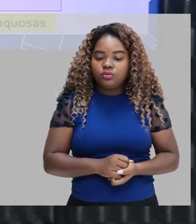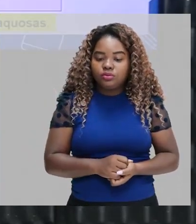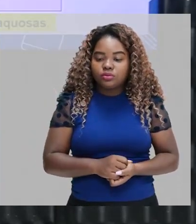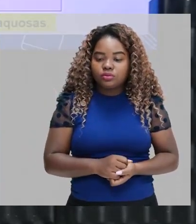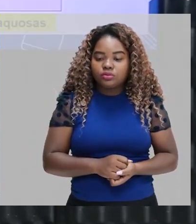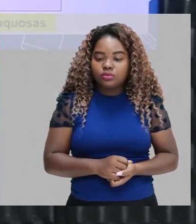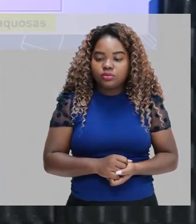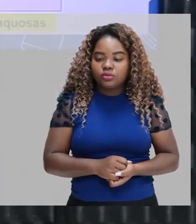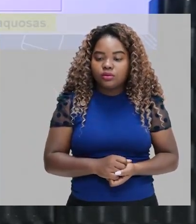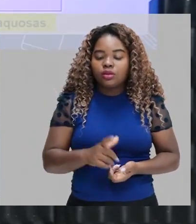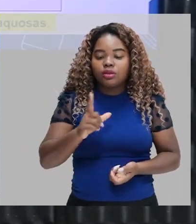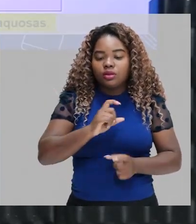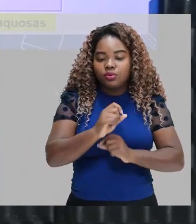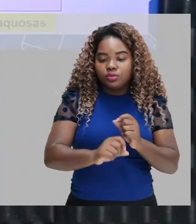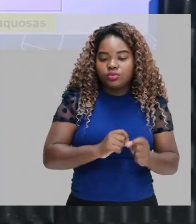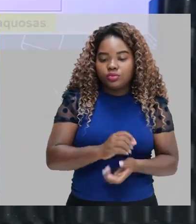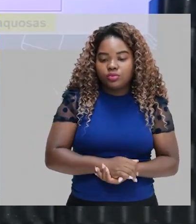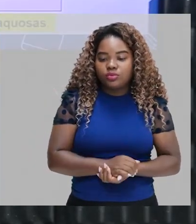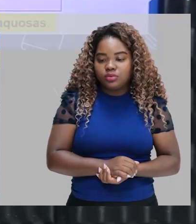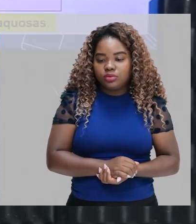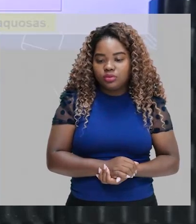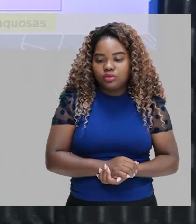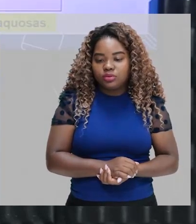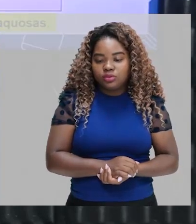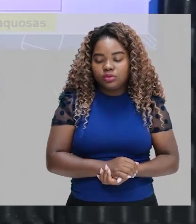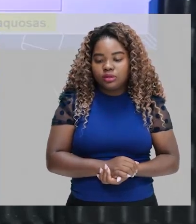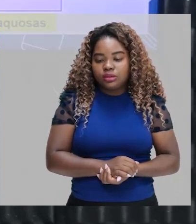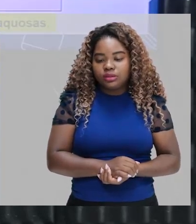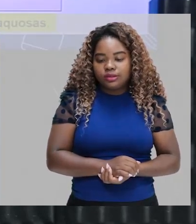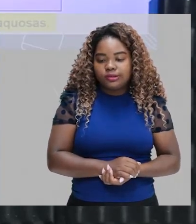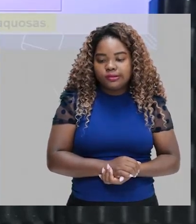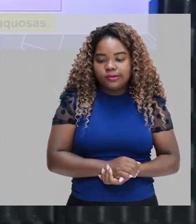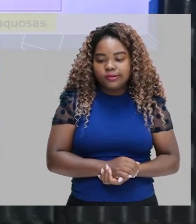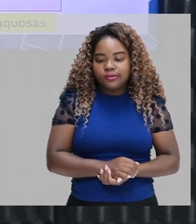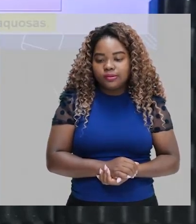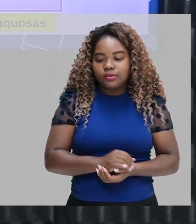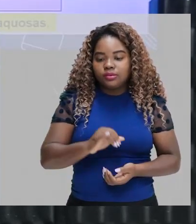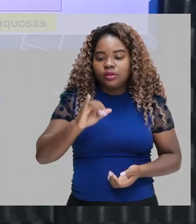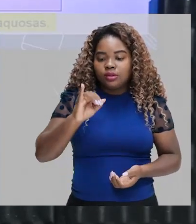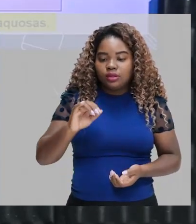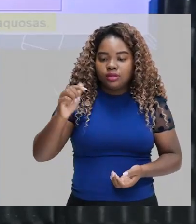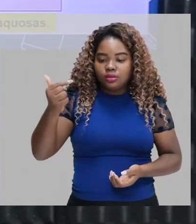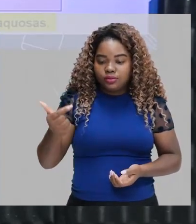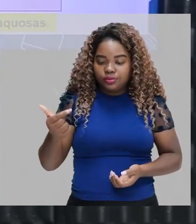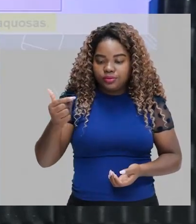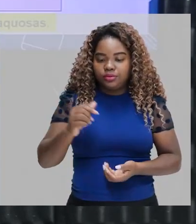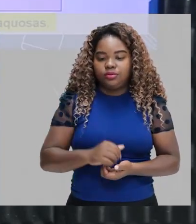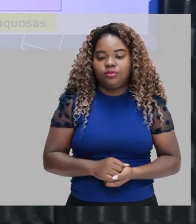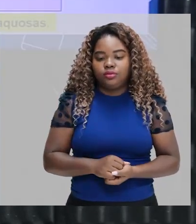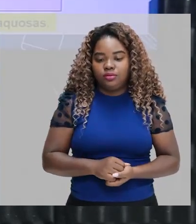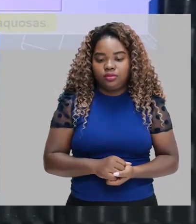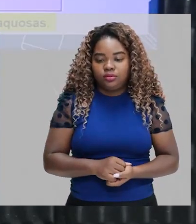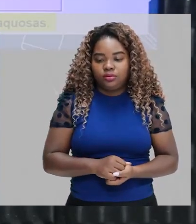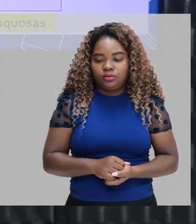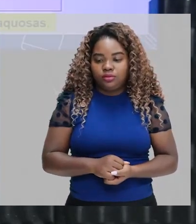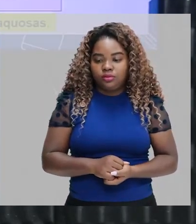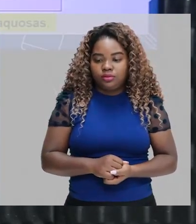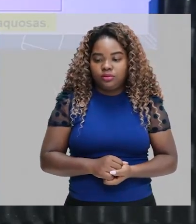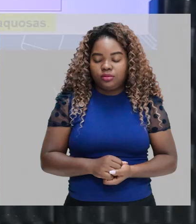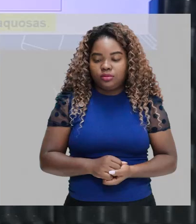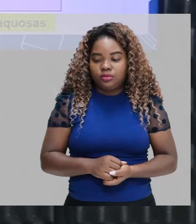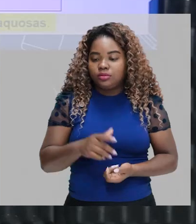caso, a água sanitária, nós temos a dissolução do hipoclorito de sódio na